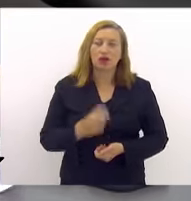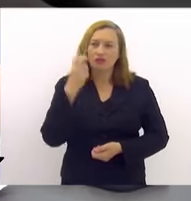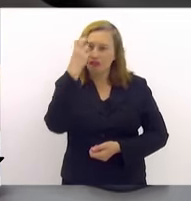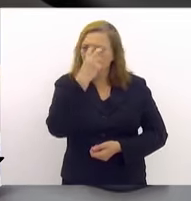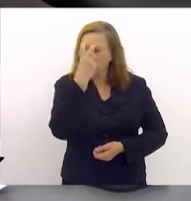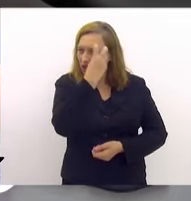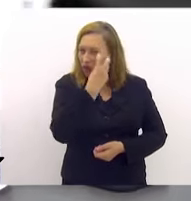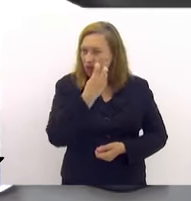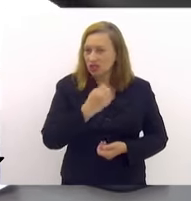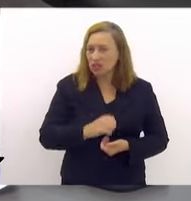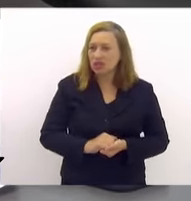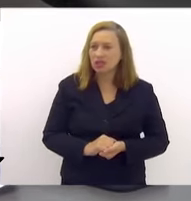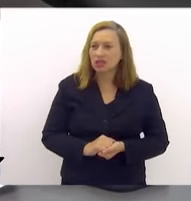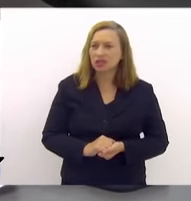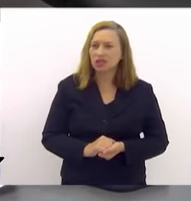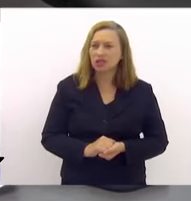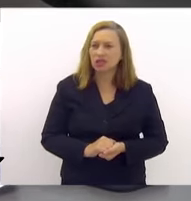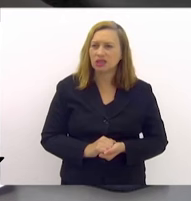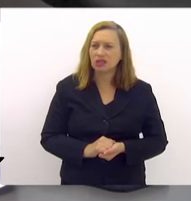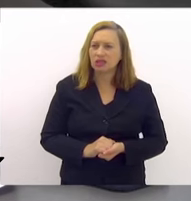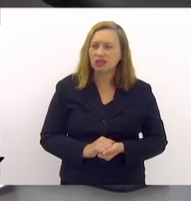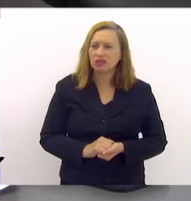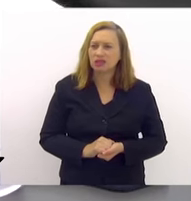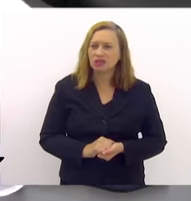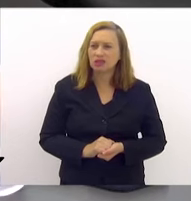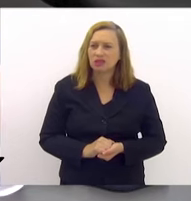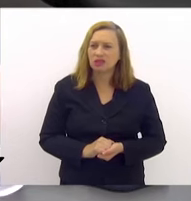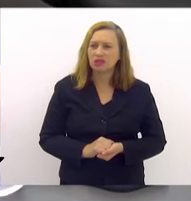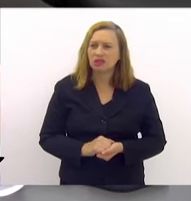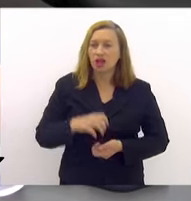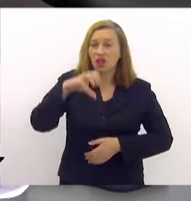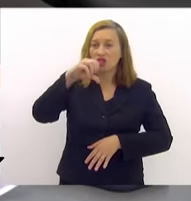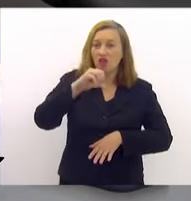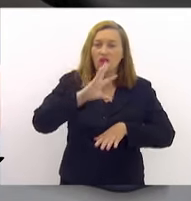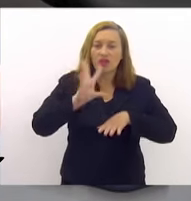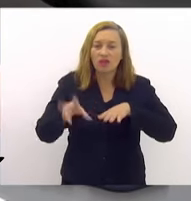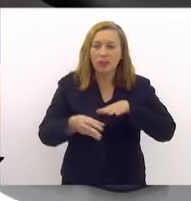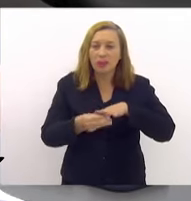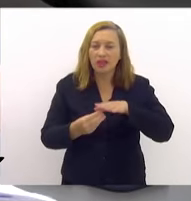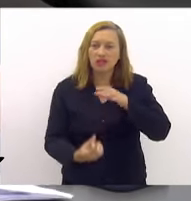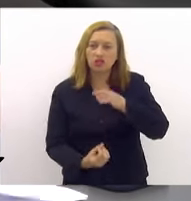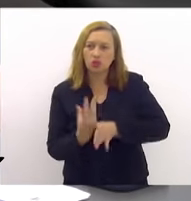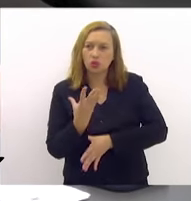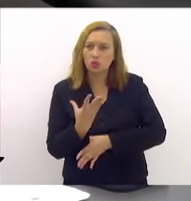Verônica Lima, ela fez 9 emendas,